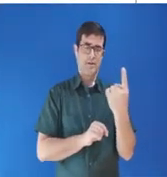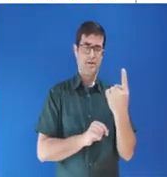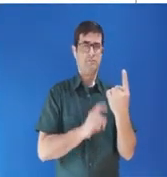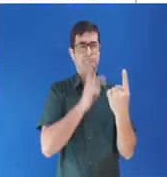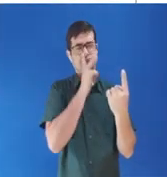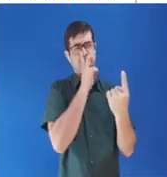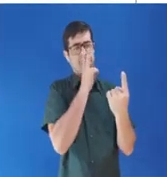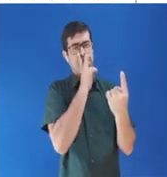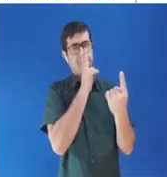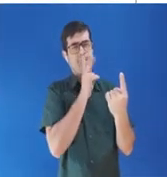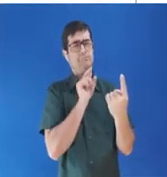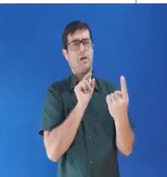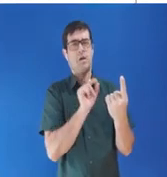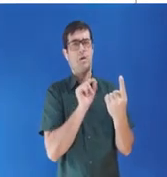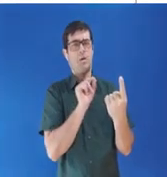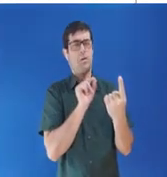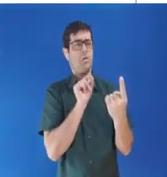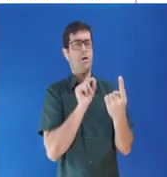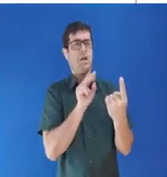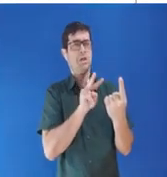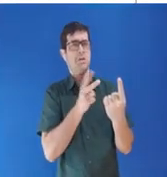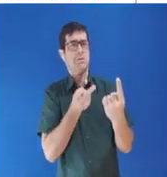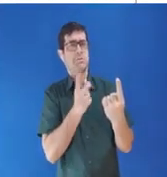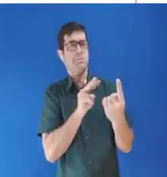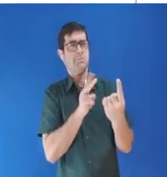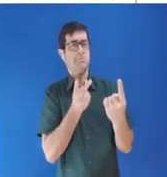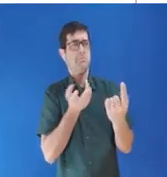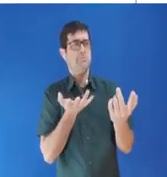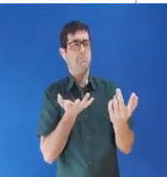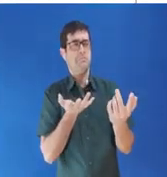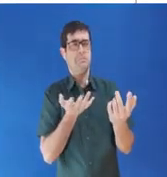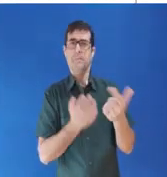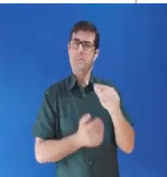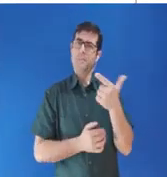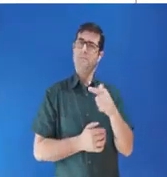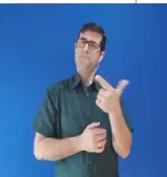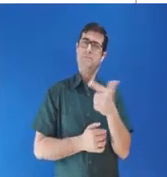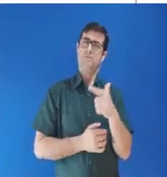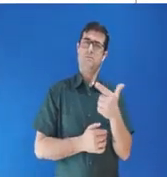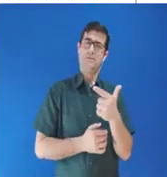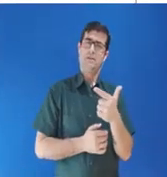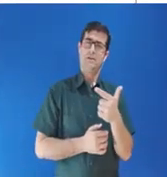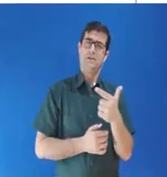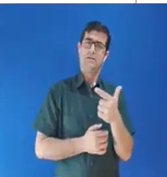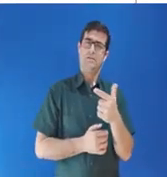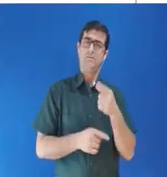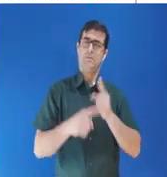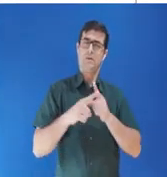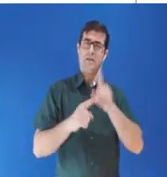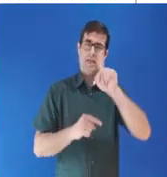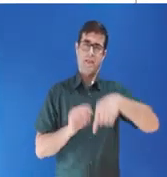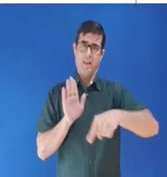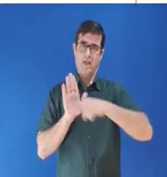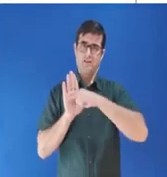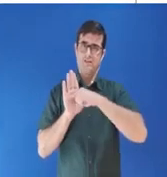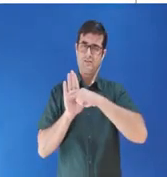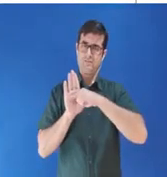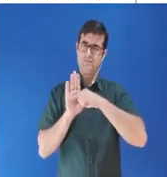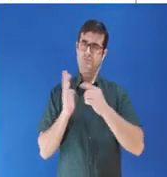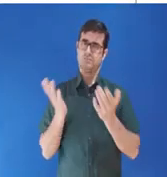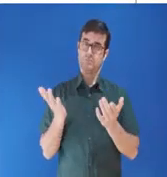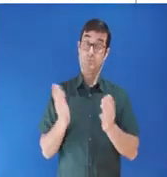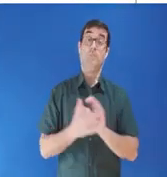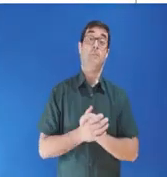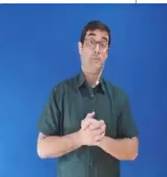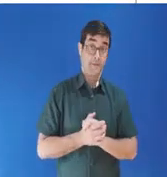que ambíguo a dizer que... Então, ele não tem afinidade eletrônica porque é negativa. Então, quando se